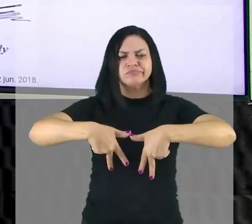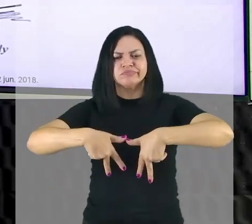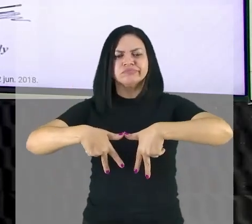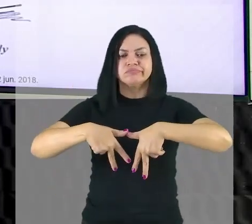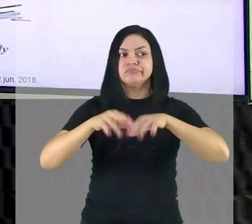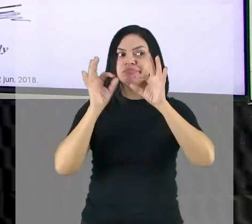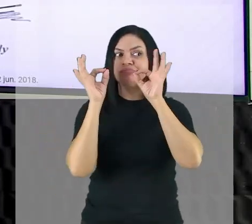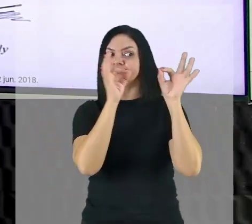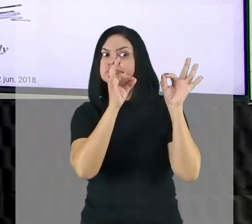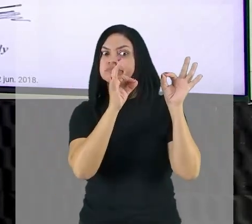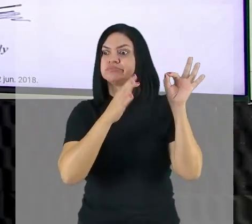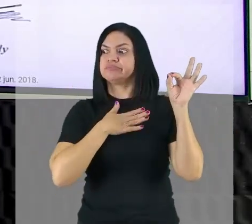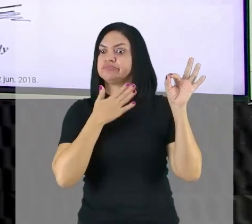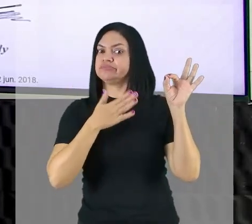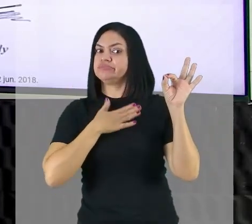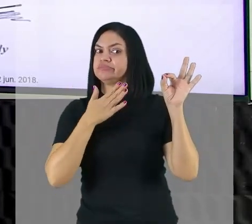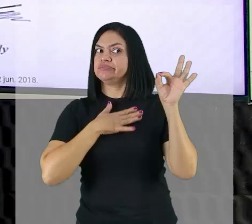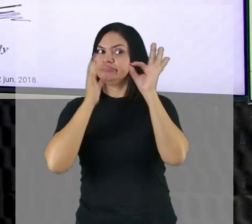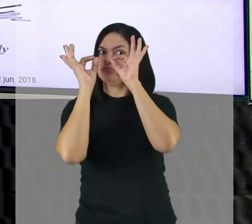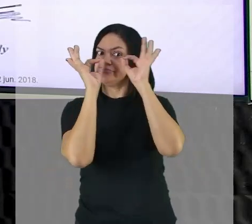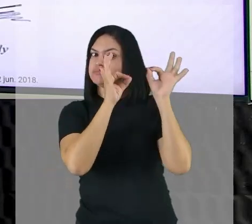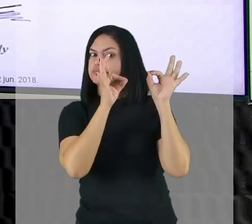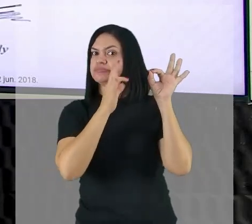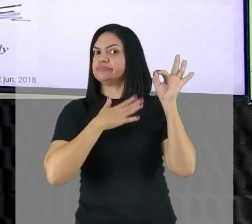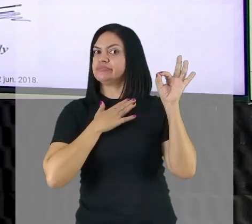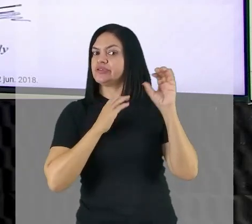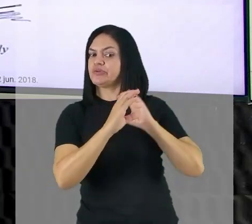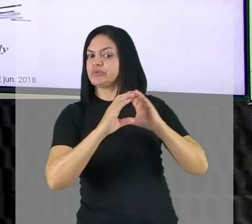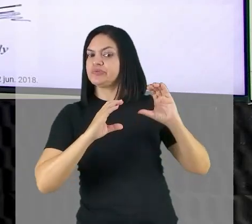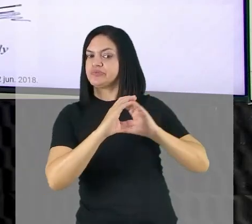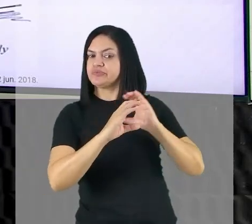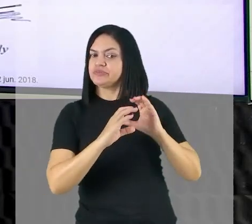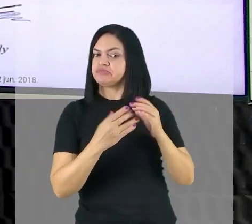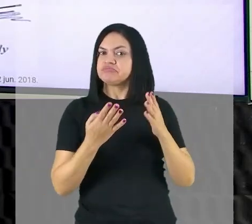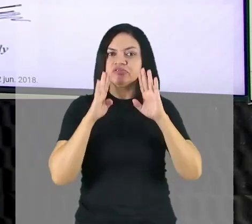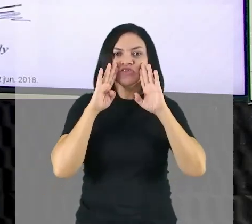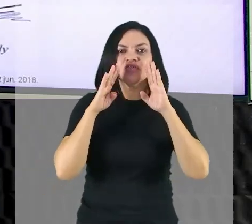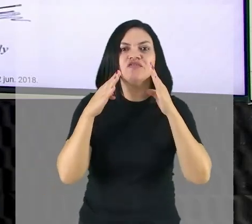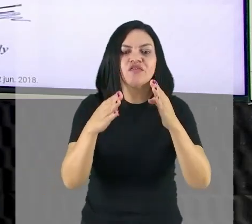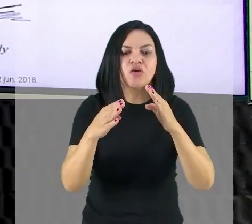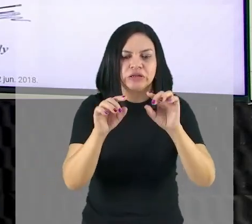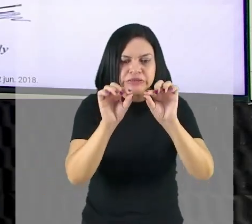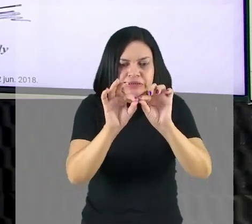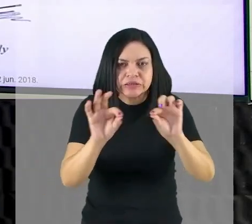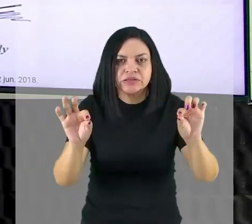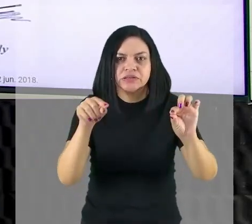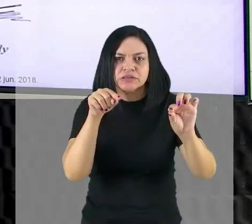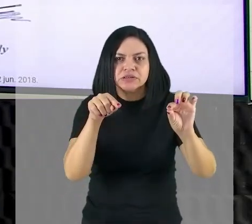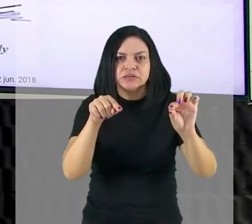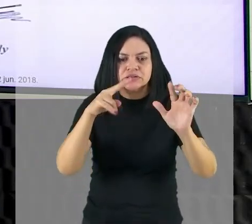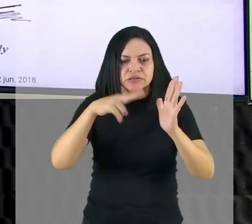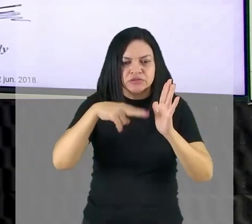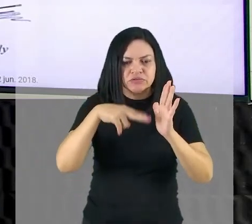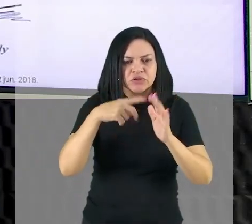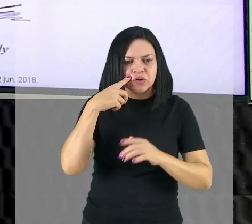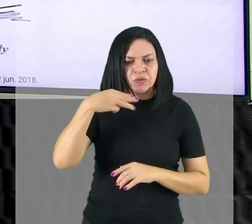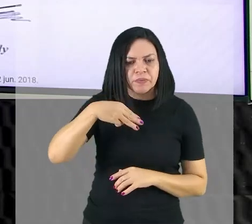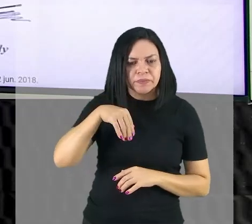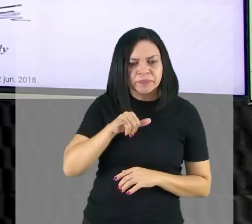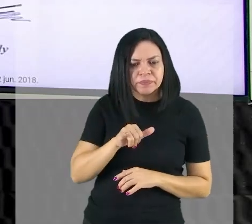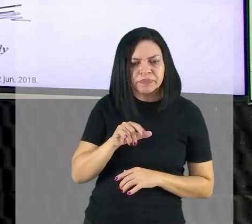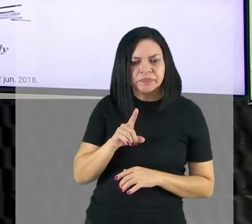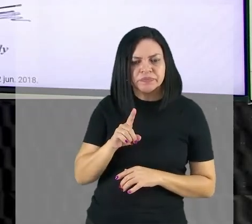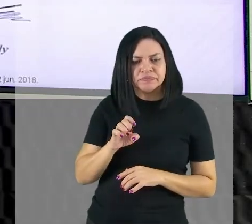meio assustado, meio esquisito na comunicação, mas o foco é na análise textual. My desire to be